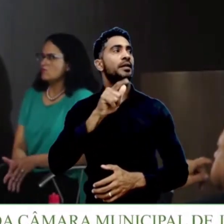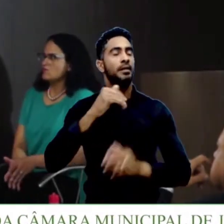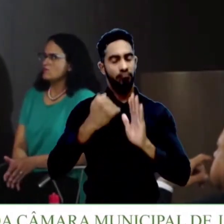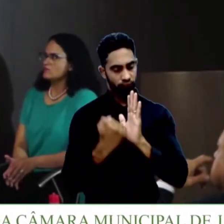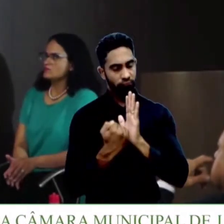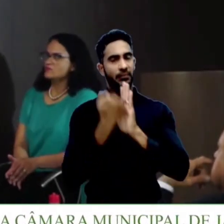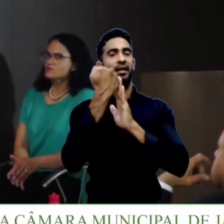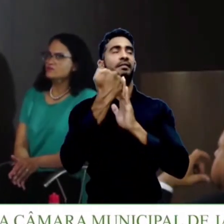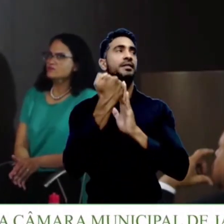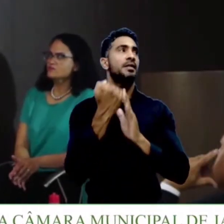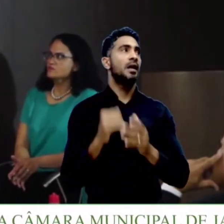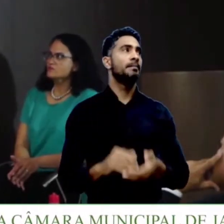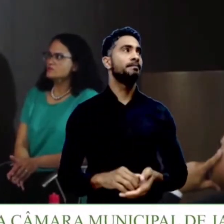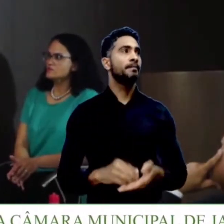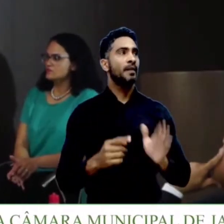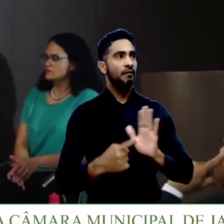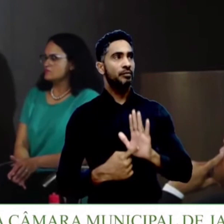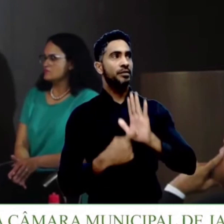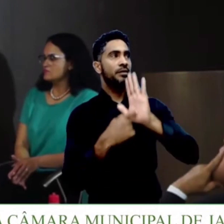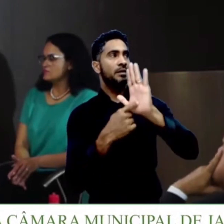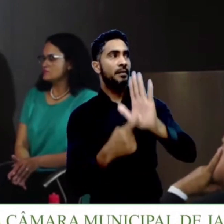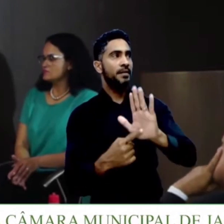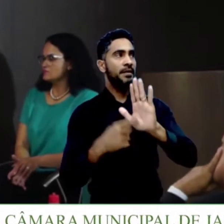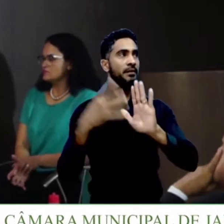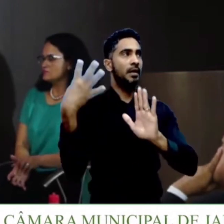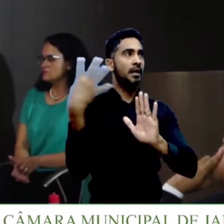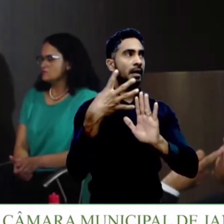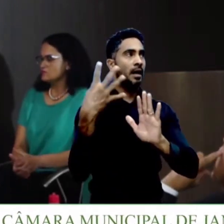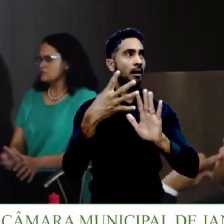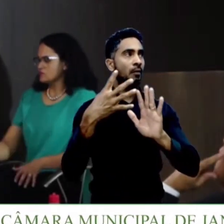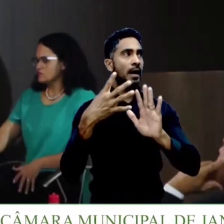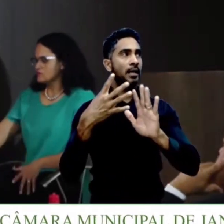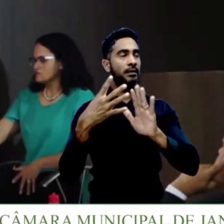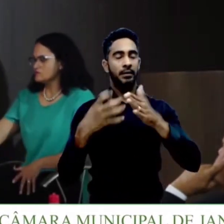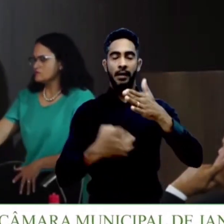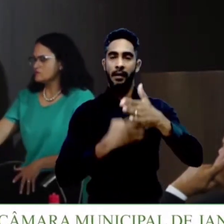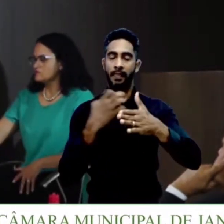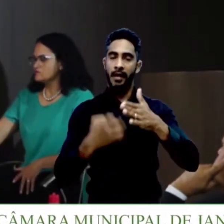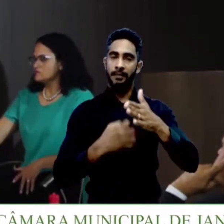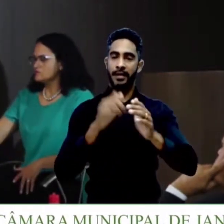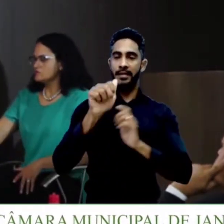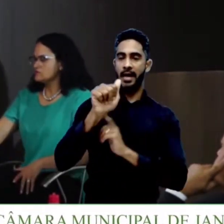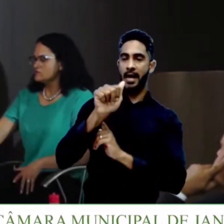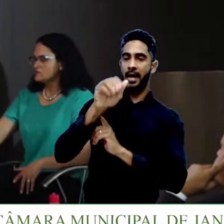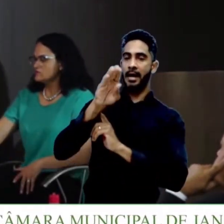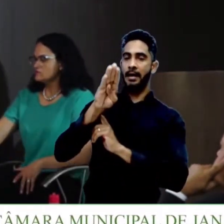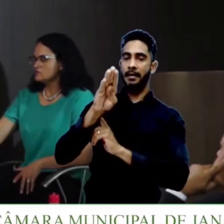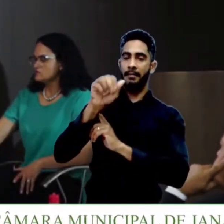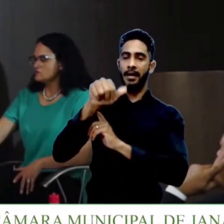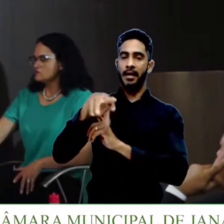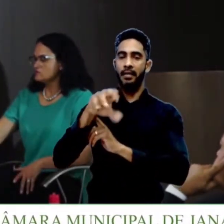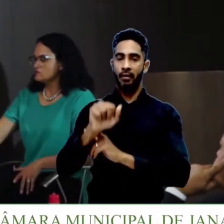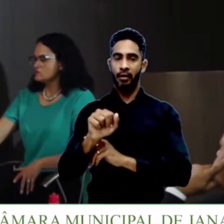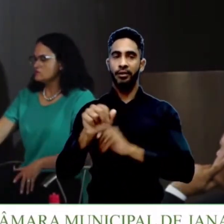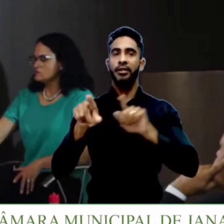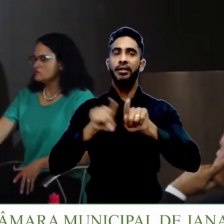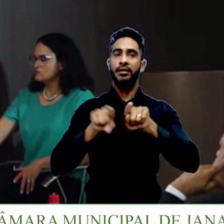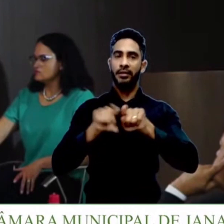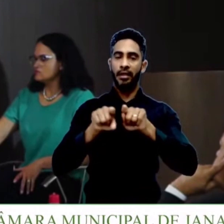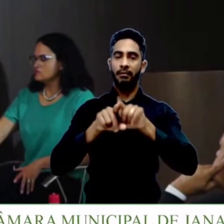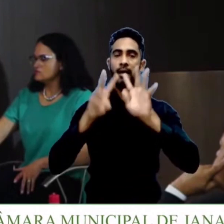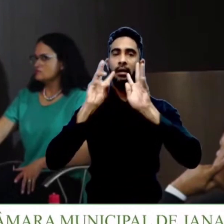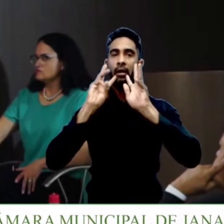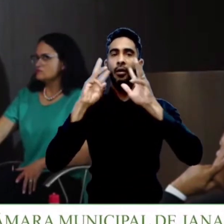alto. Aqui nós vamos apresentar a nossa 4ª edição do Abanorte Fruit Connections e a 4ª edição do